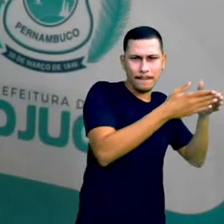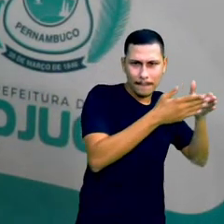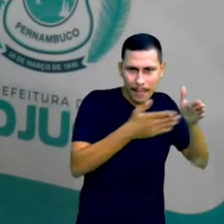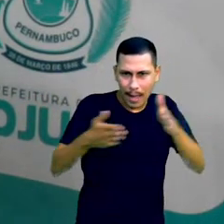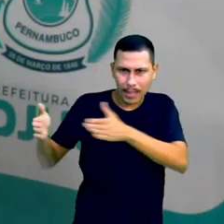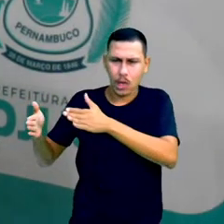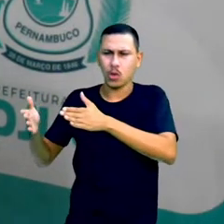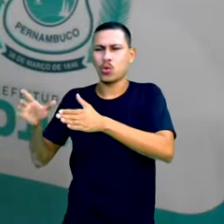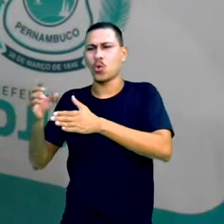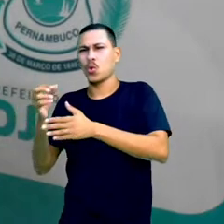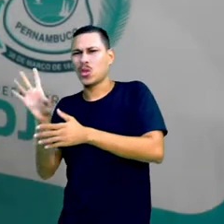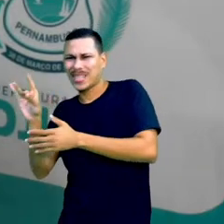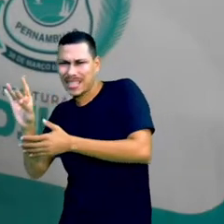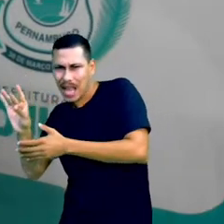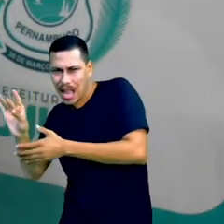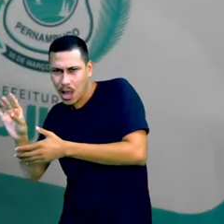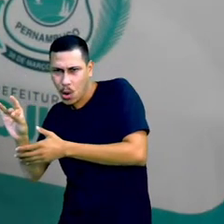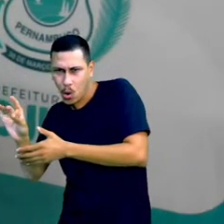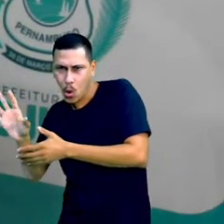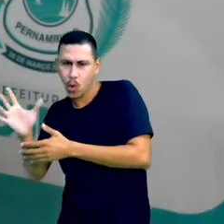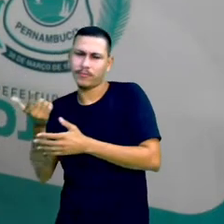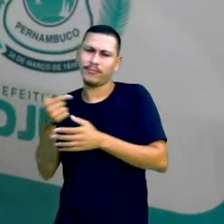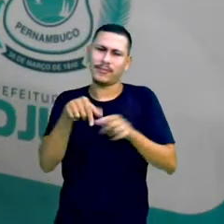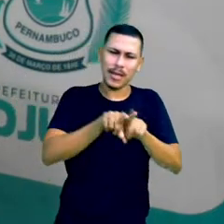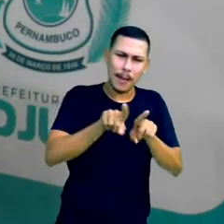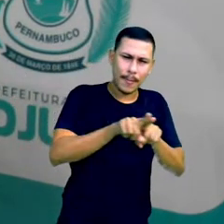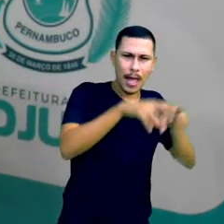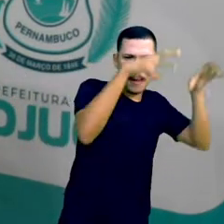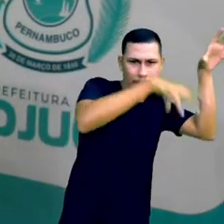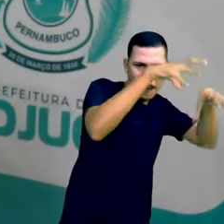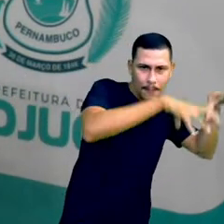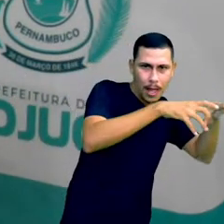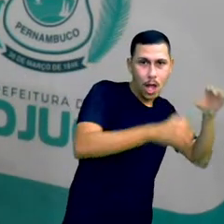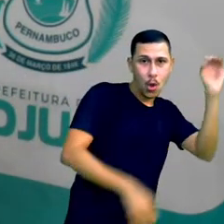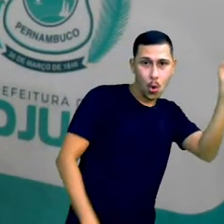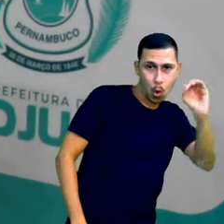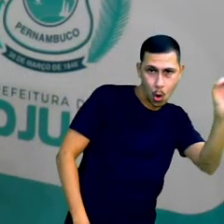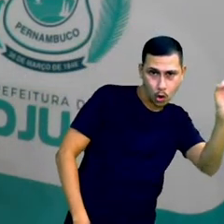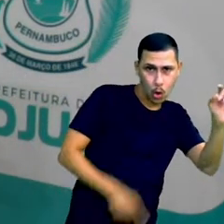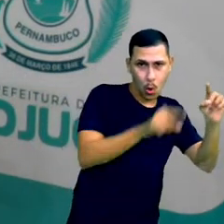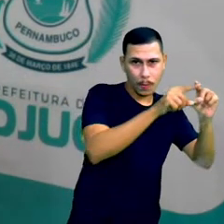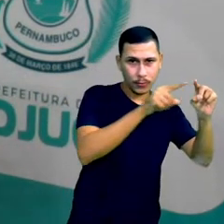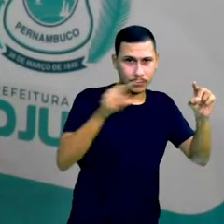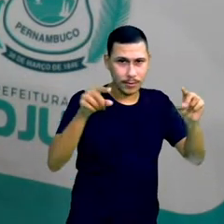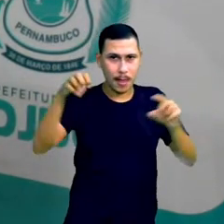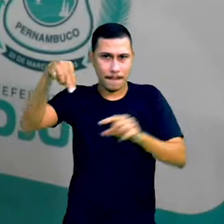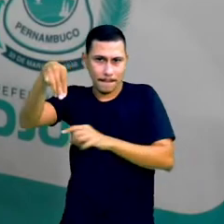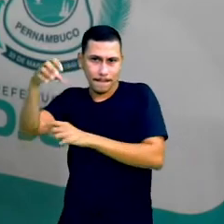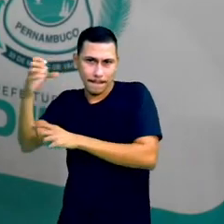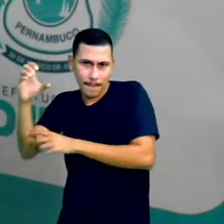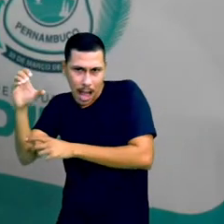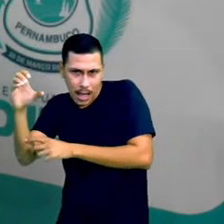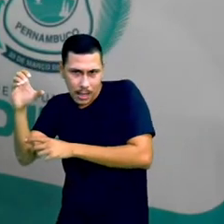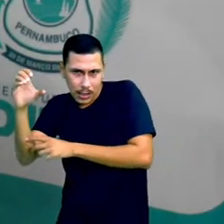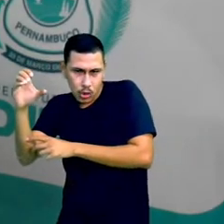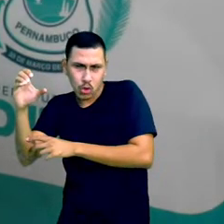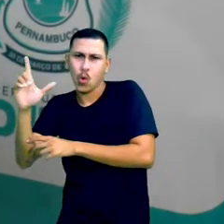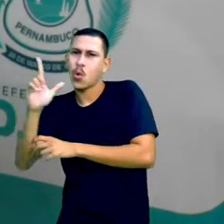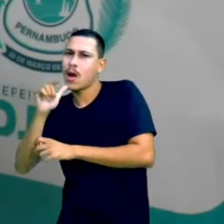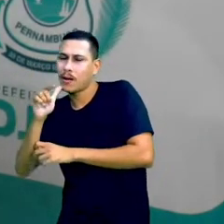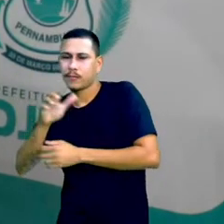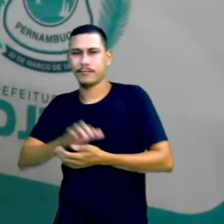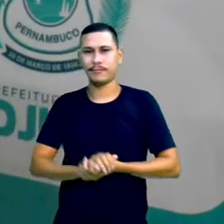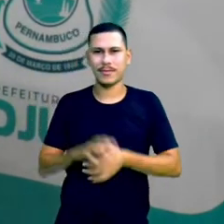A estação chuvosa ocorre entre os meses de outubro e março, e o período de estiagem